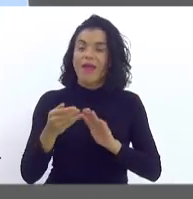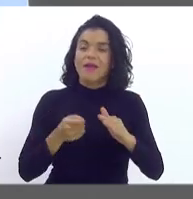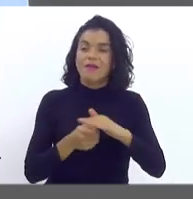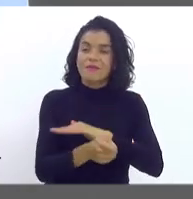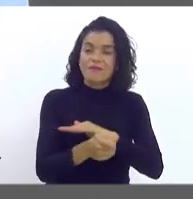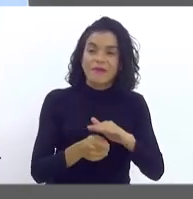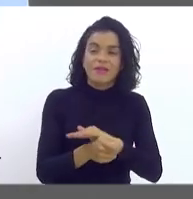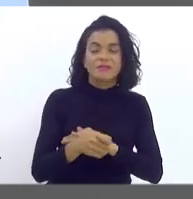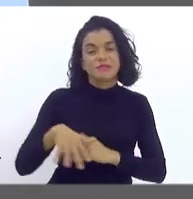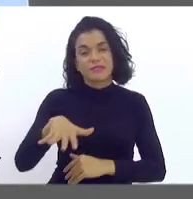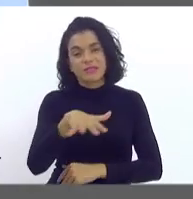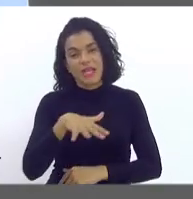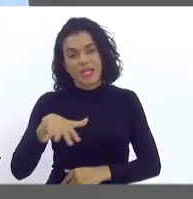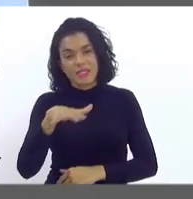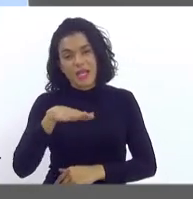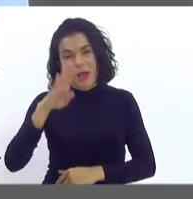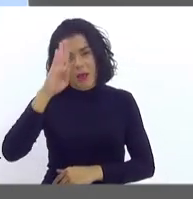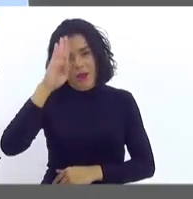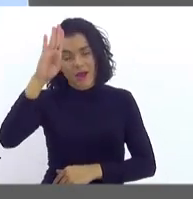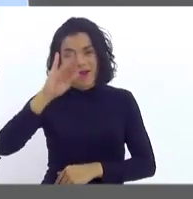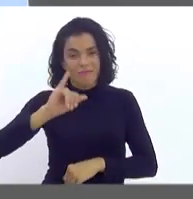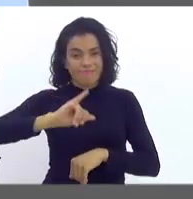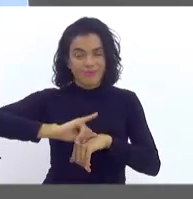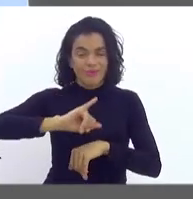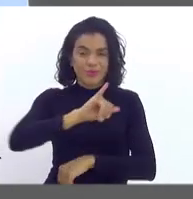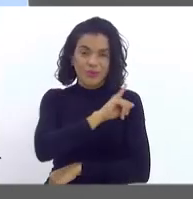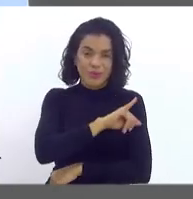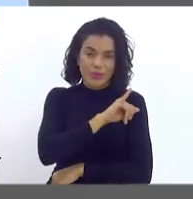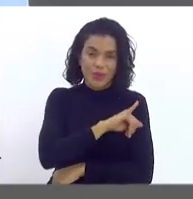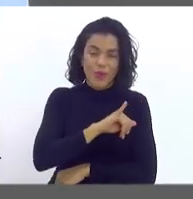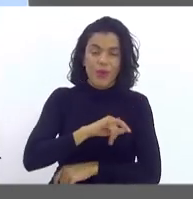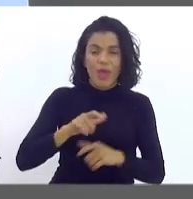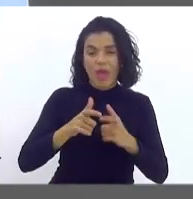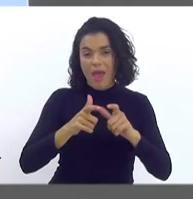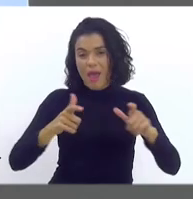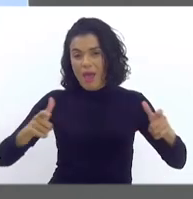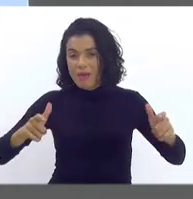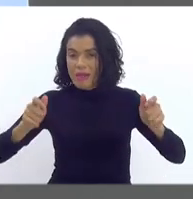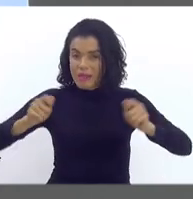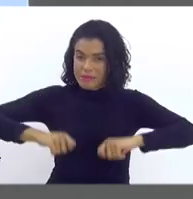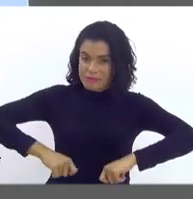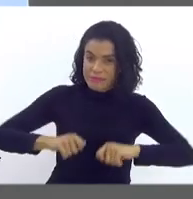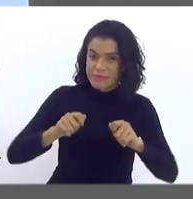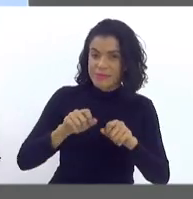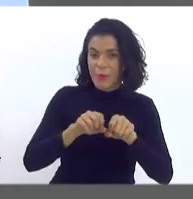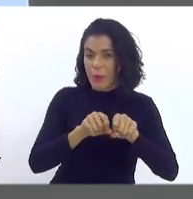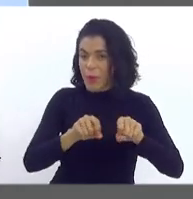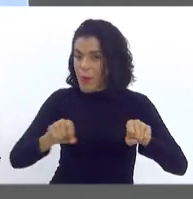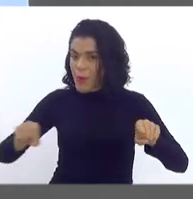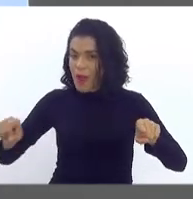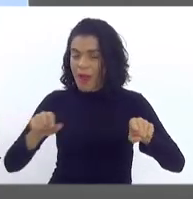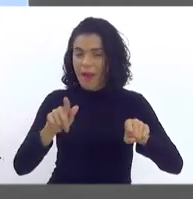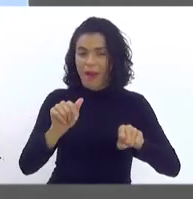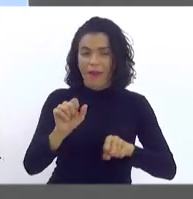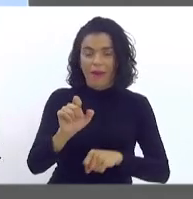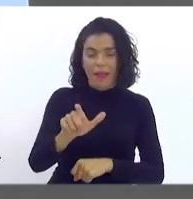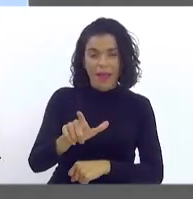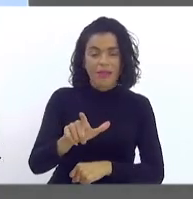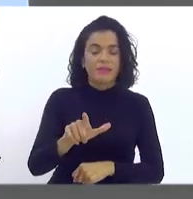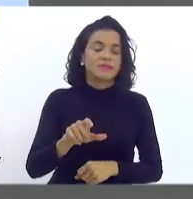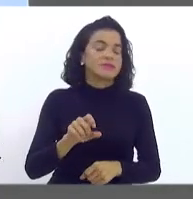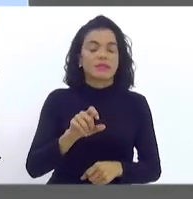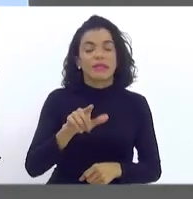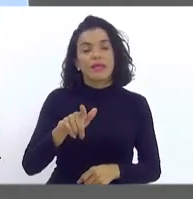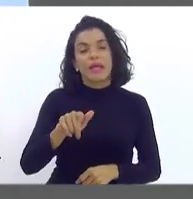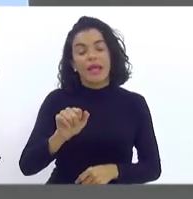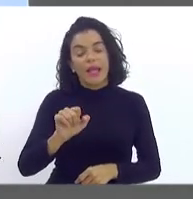investimentos para a região metropolitana, que aumentar a capacidade de gás, isso quer dizer o quê? Dar mais. Às vezes, a